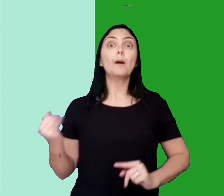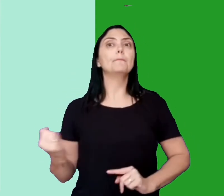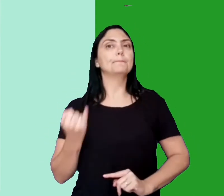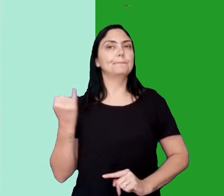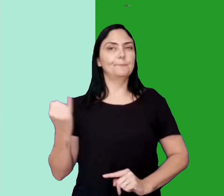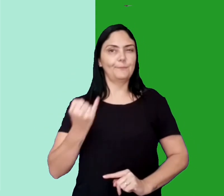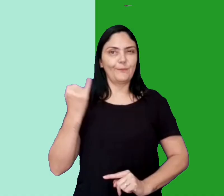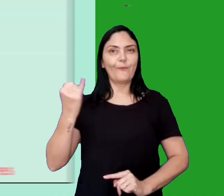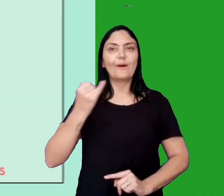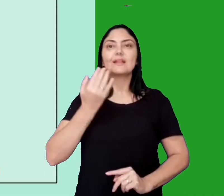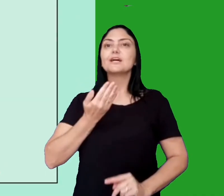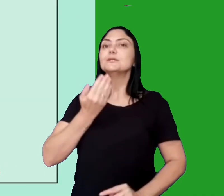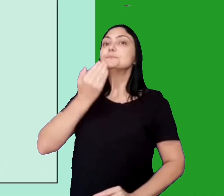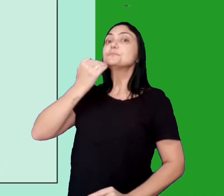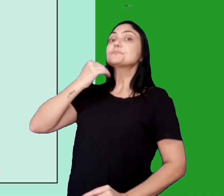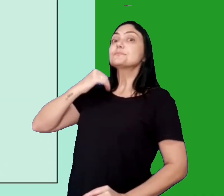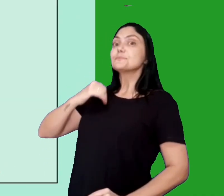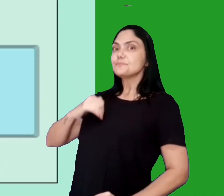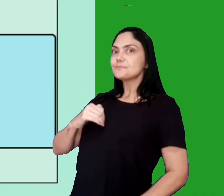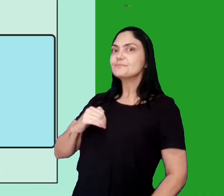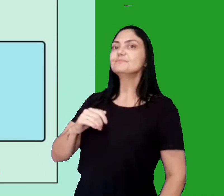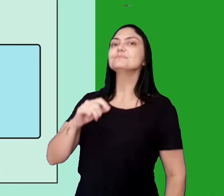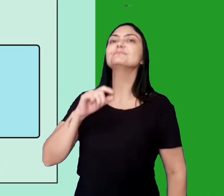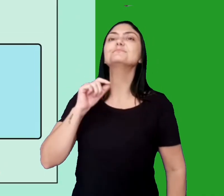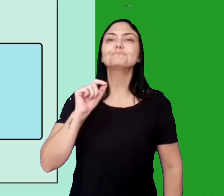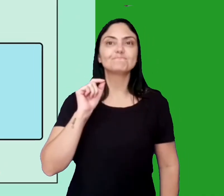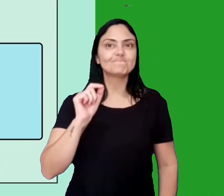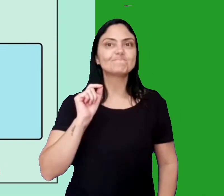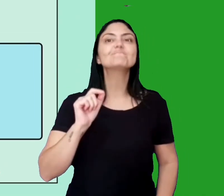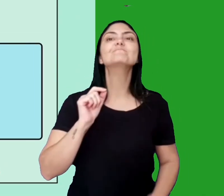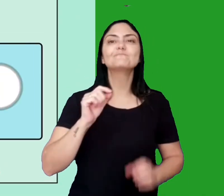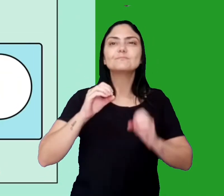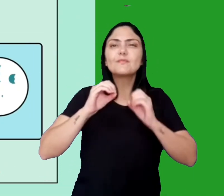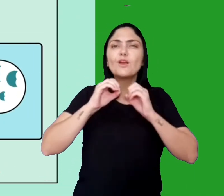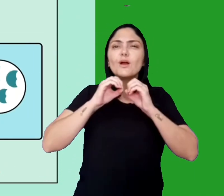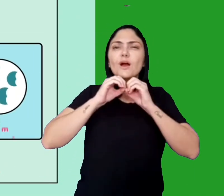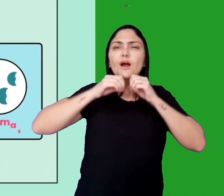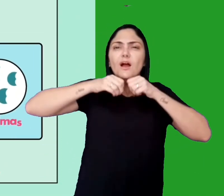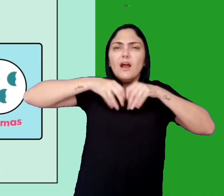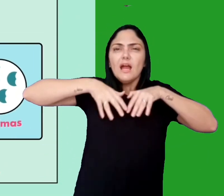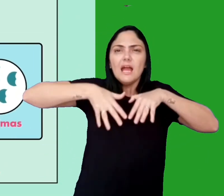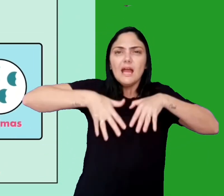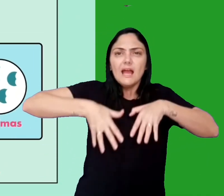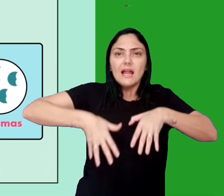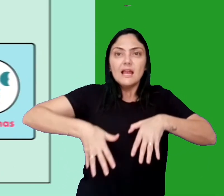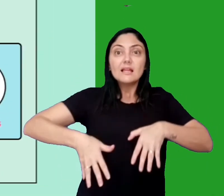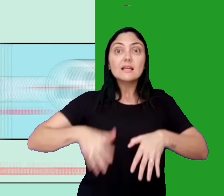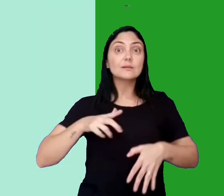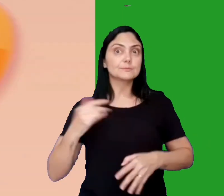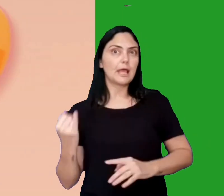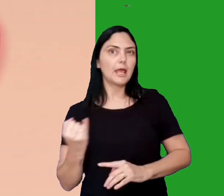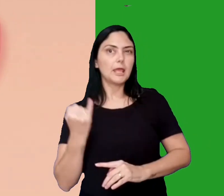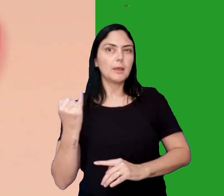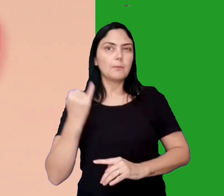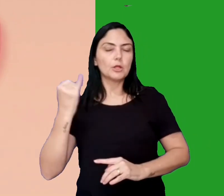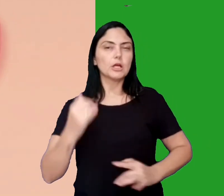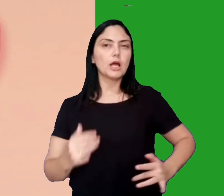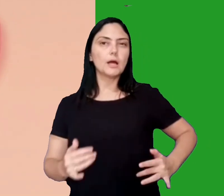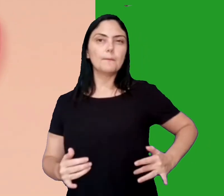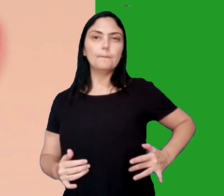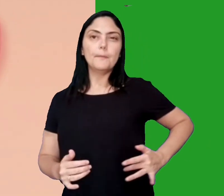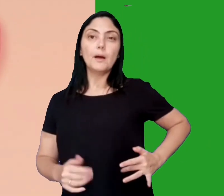para o processo de digestão. São as glândulas salivares, responsáveis pela produção de enzimas que iniciam a digestão, o